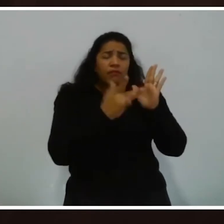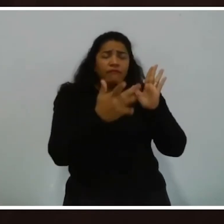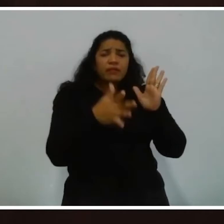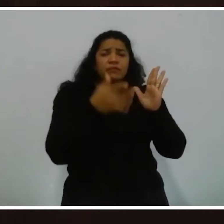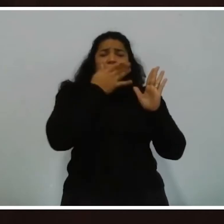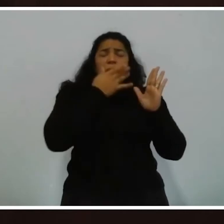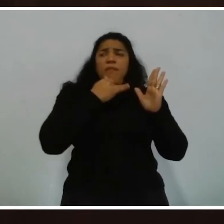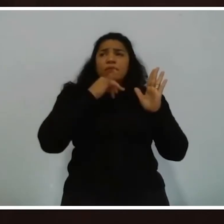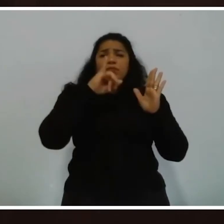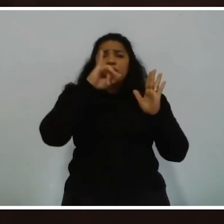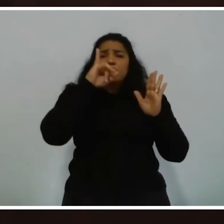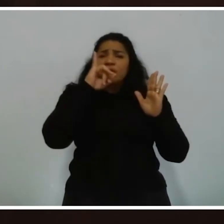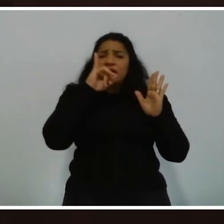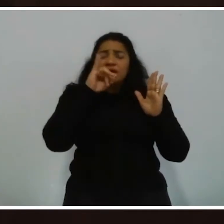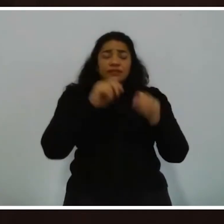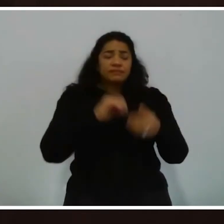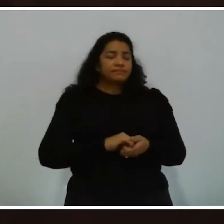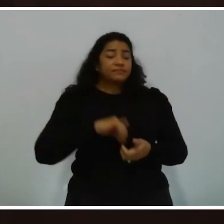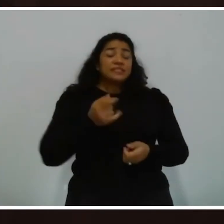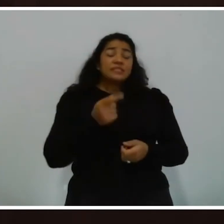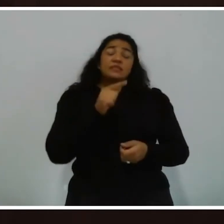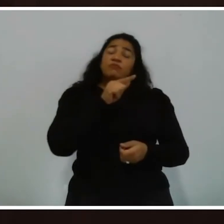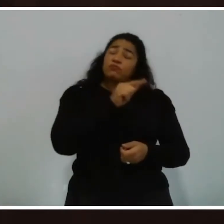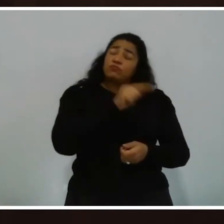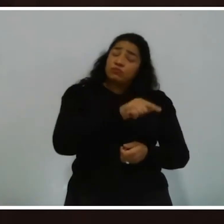o Pai, tem que ver o Filho.